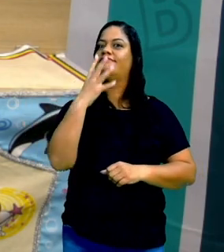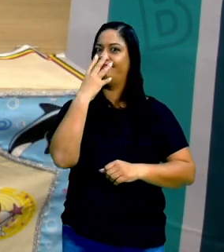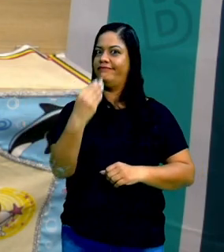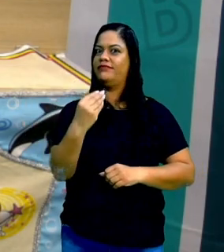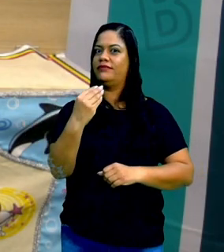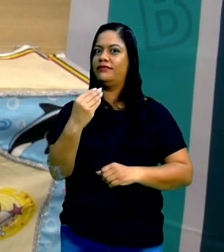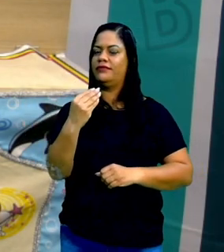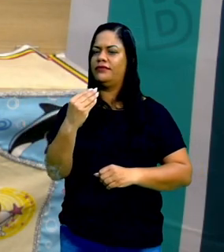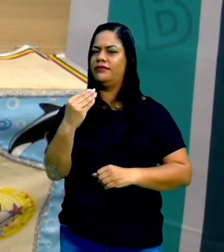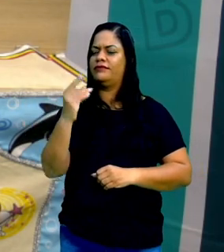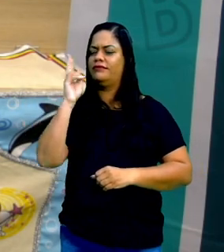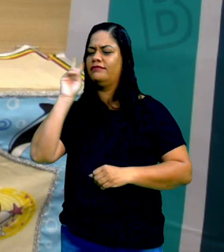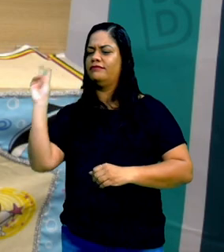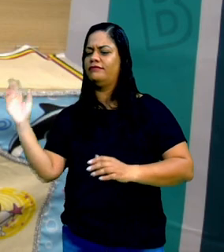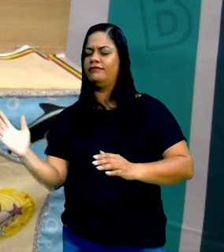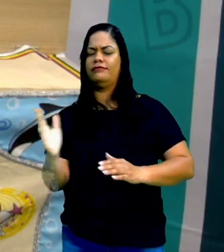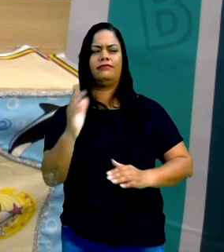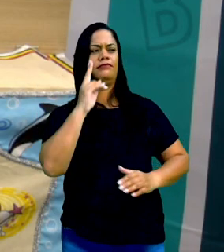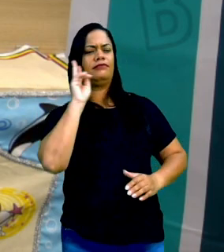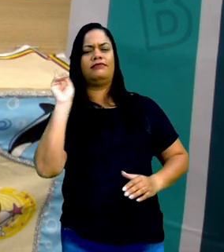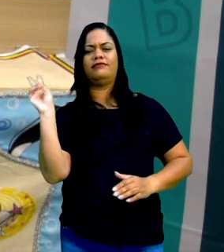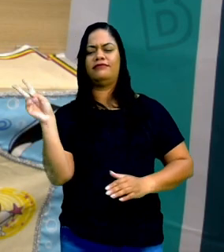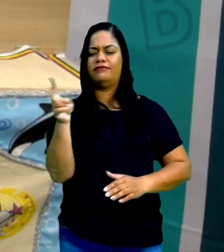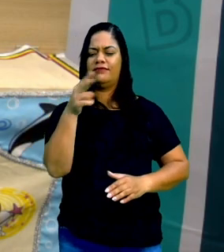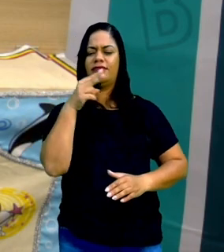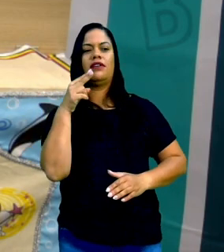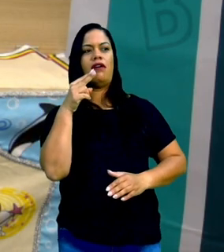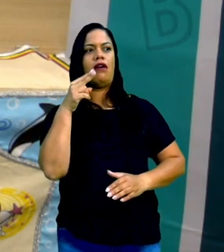lobo. Aí o lobo olhou pra ele.